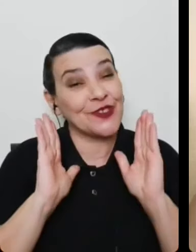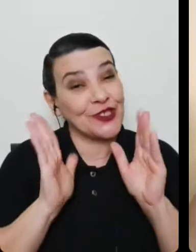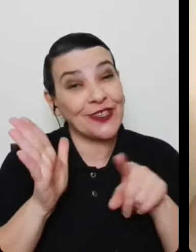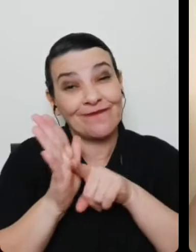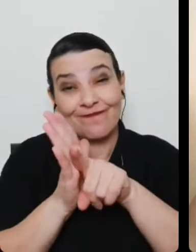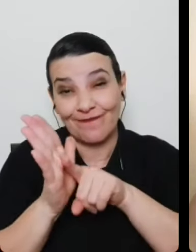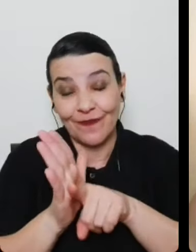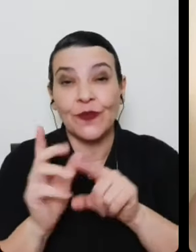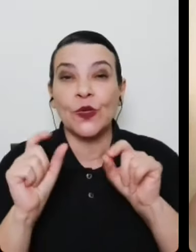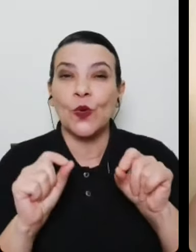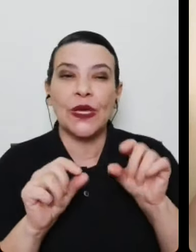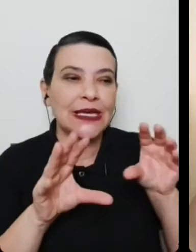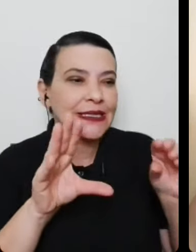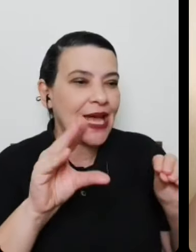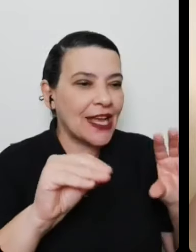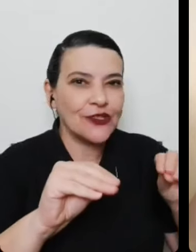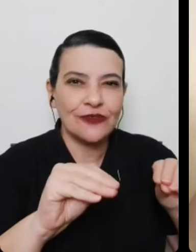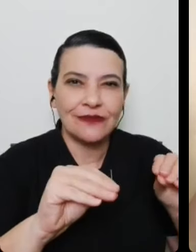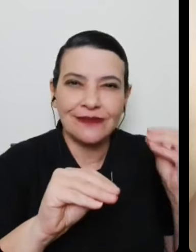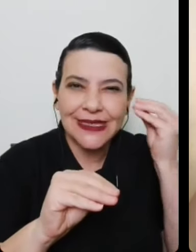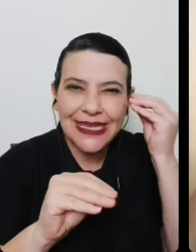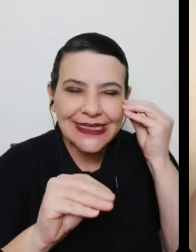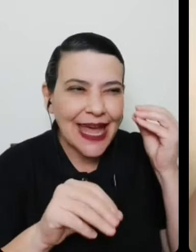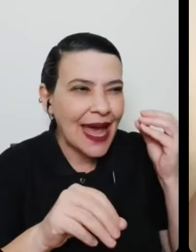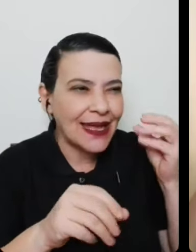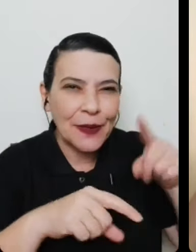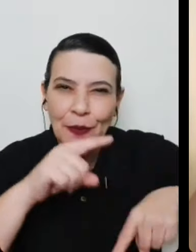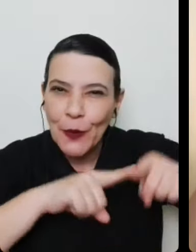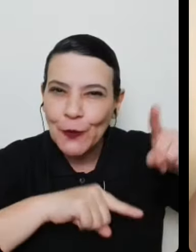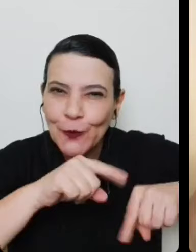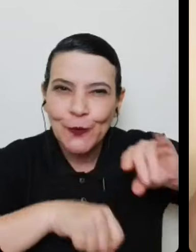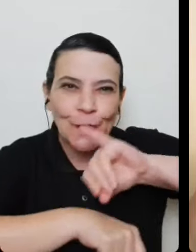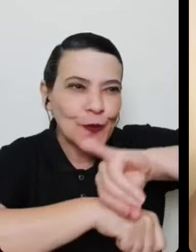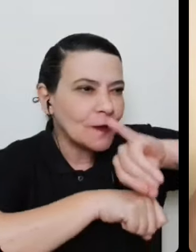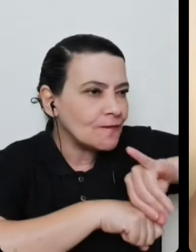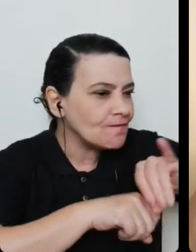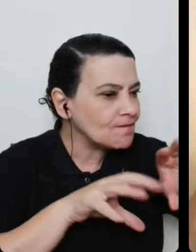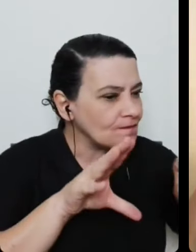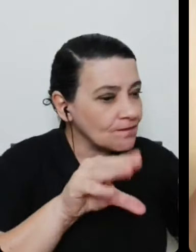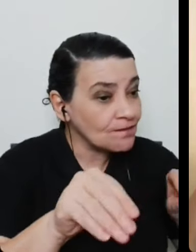questão tátil, que é uma das possibilidades